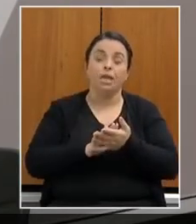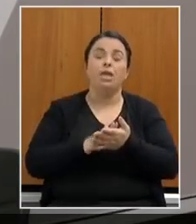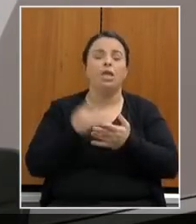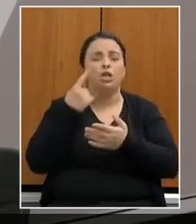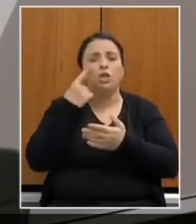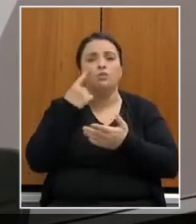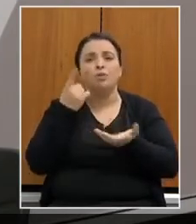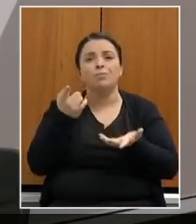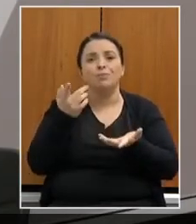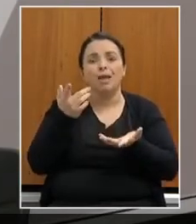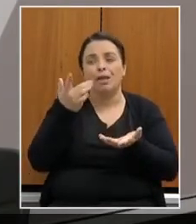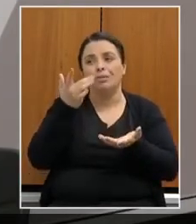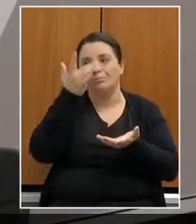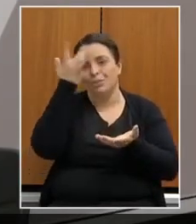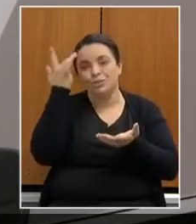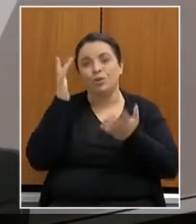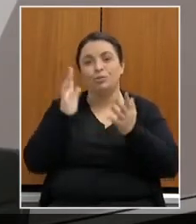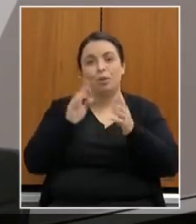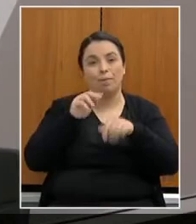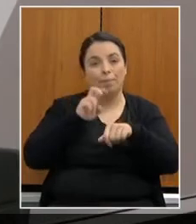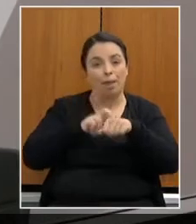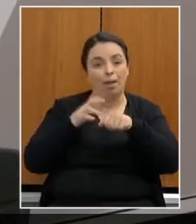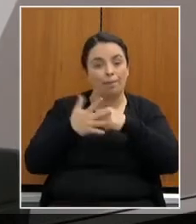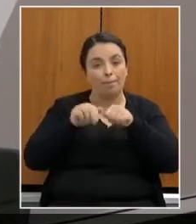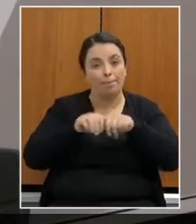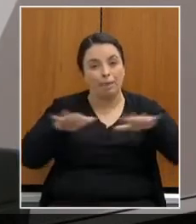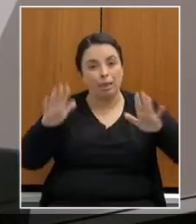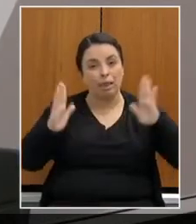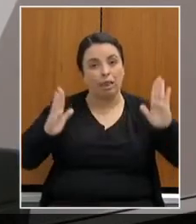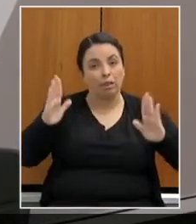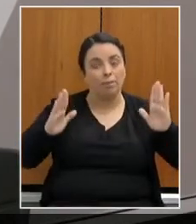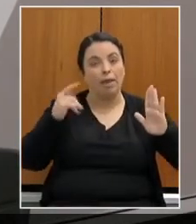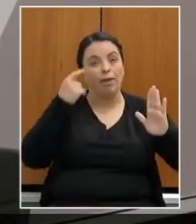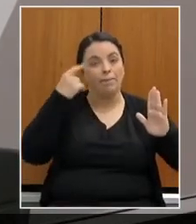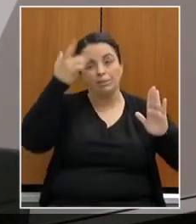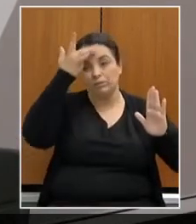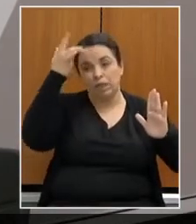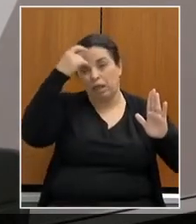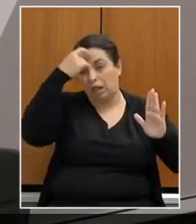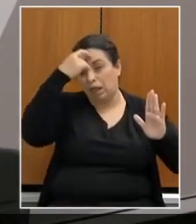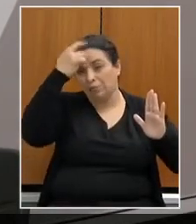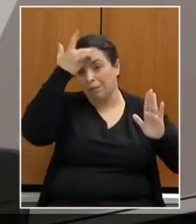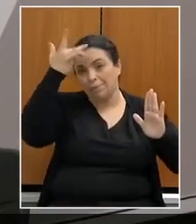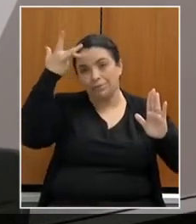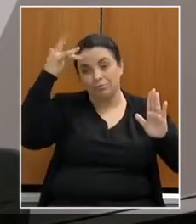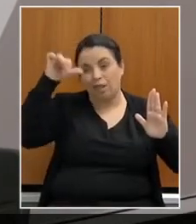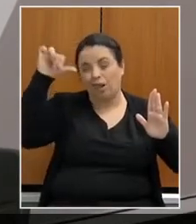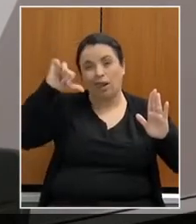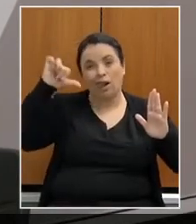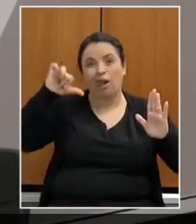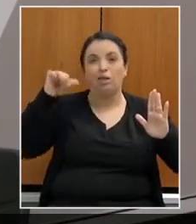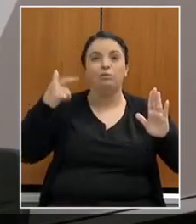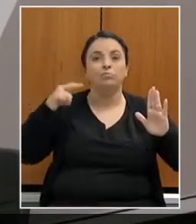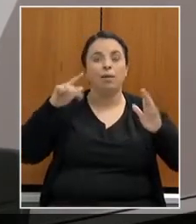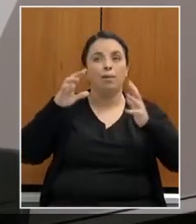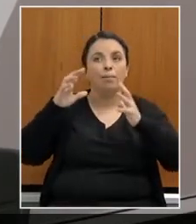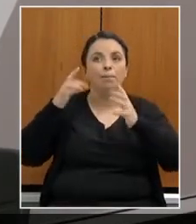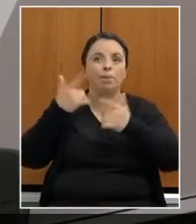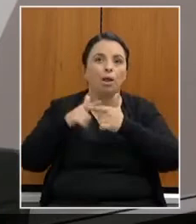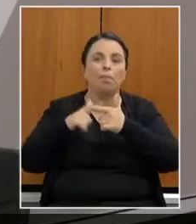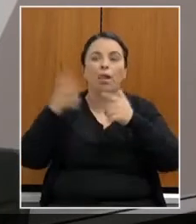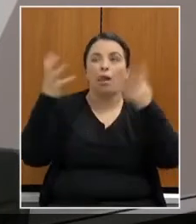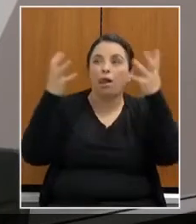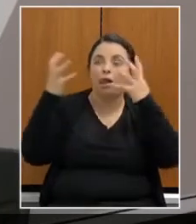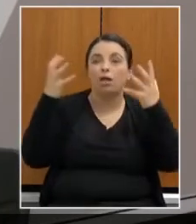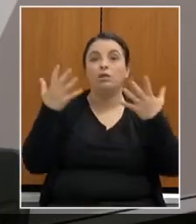piorando e muito e assim sendo fica a preocupação realmente da política estadual de psiquiatria